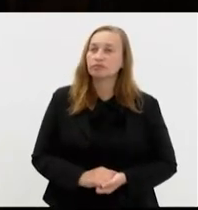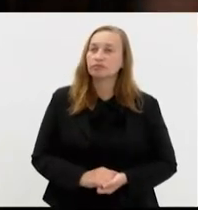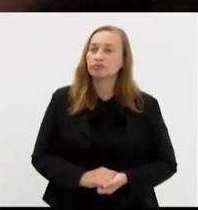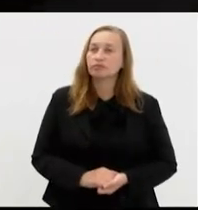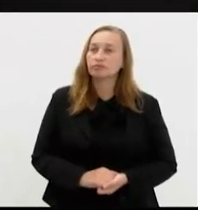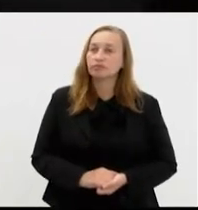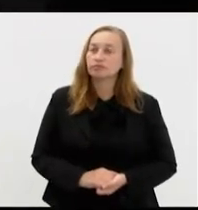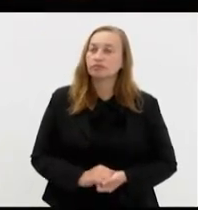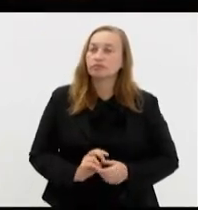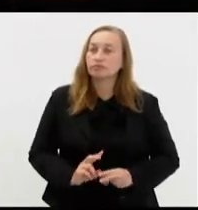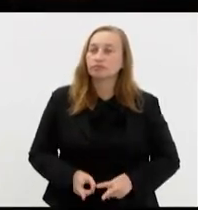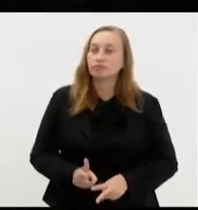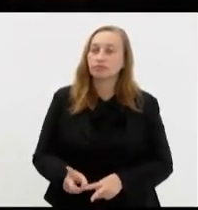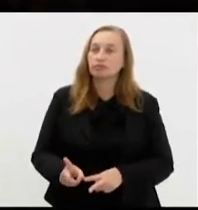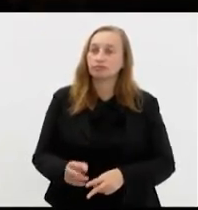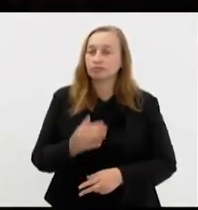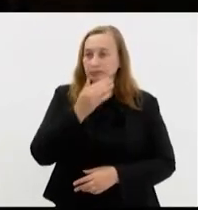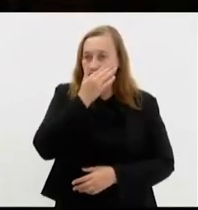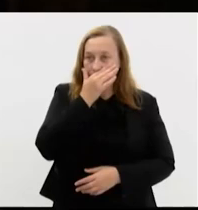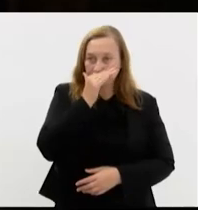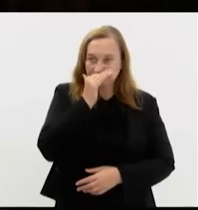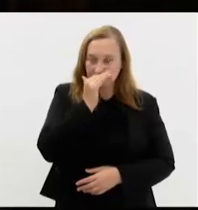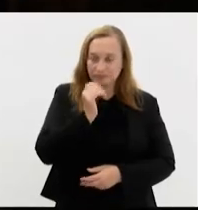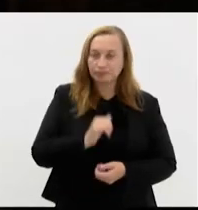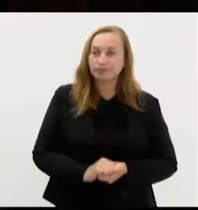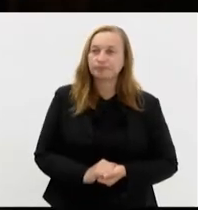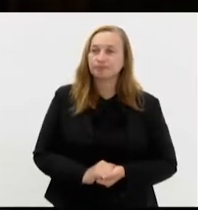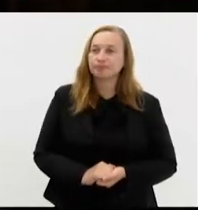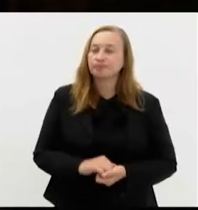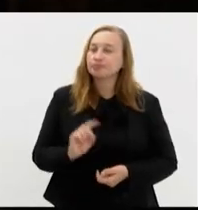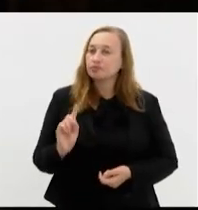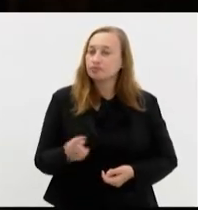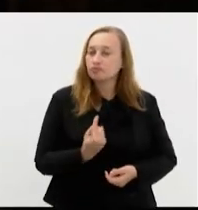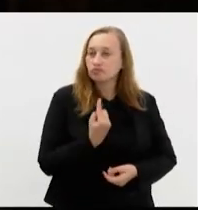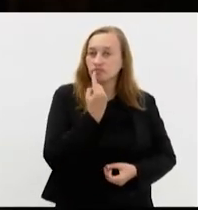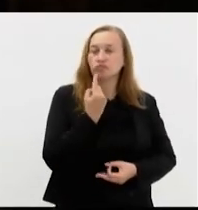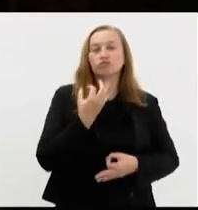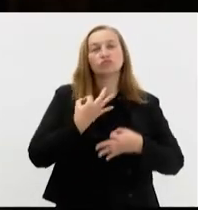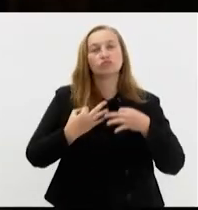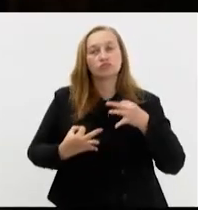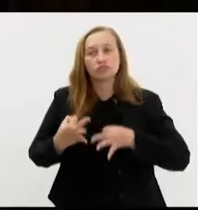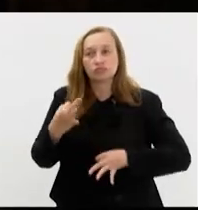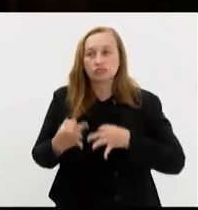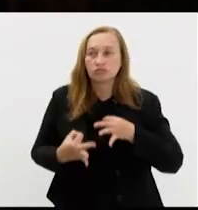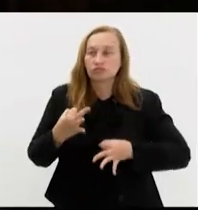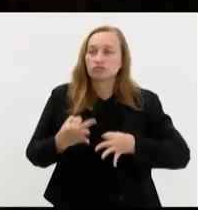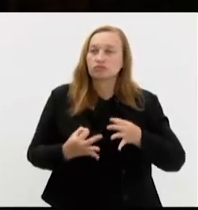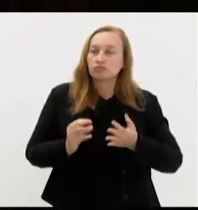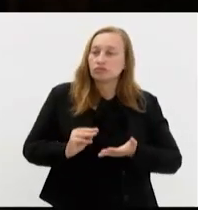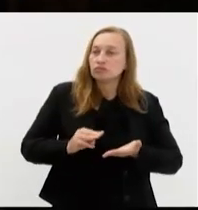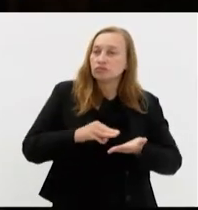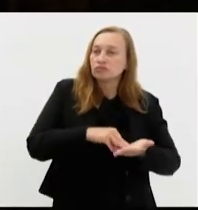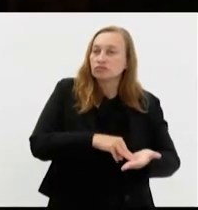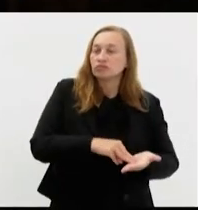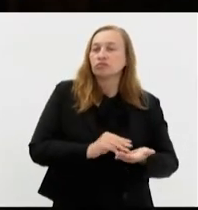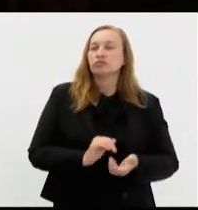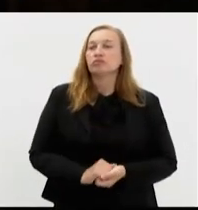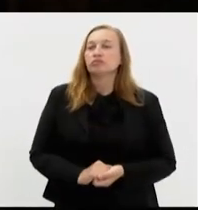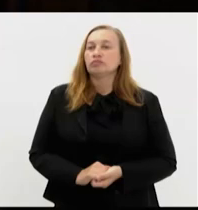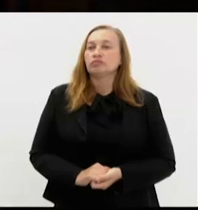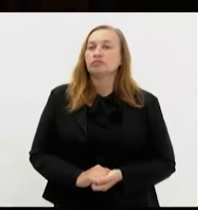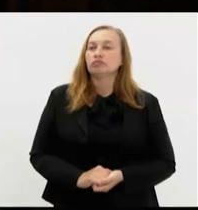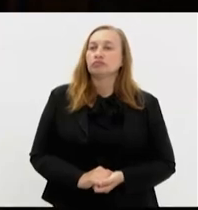são permanentes e ela é a única Justiça cujos membros eh